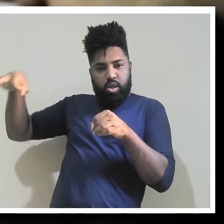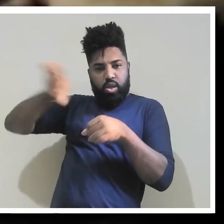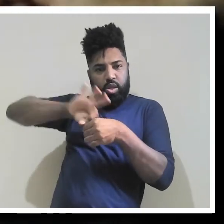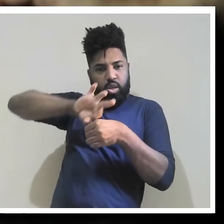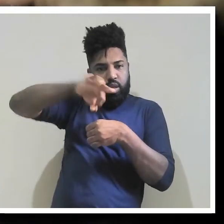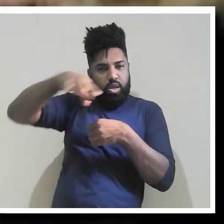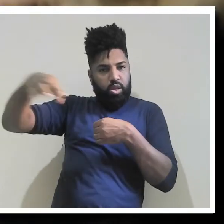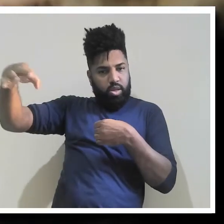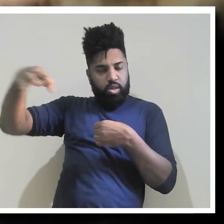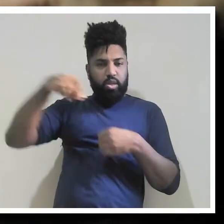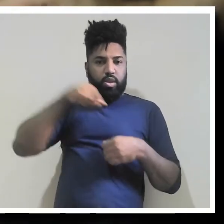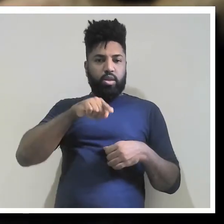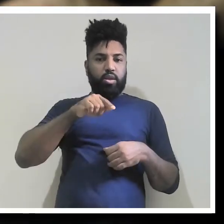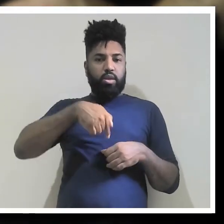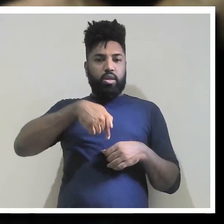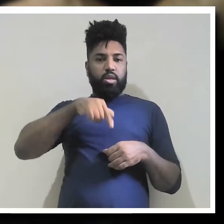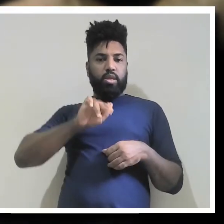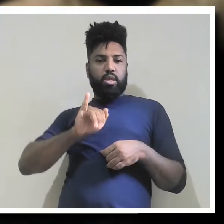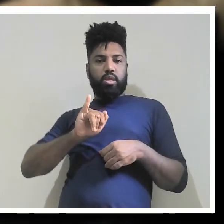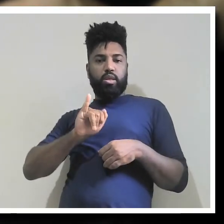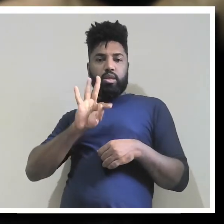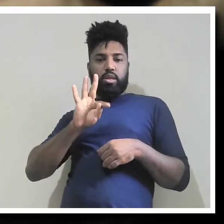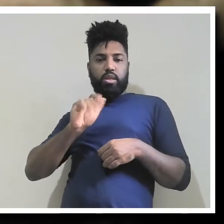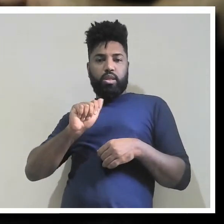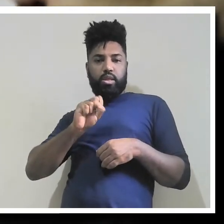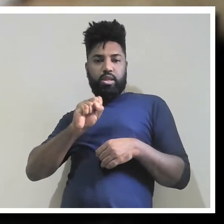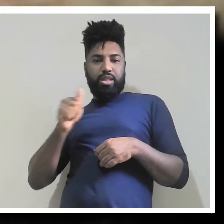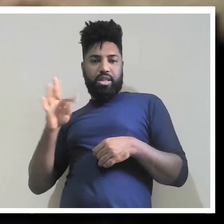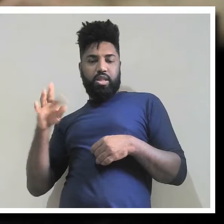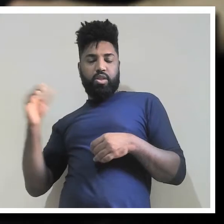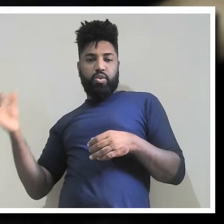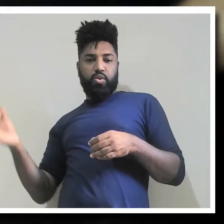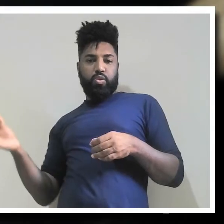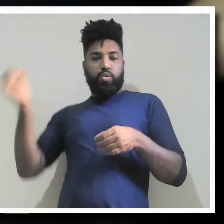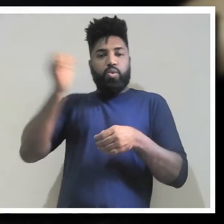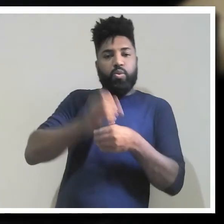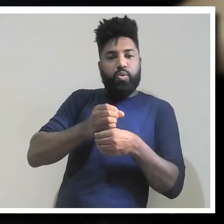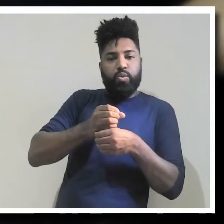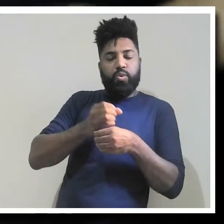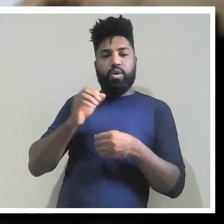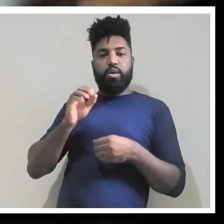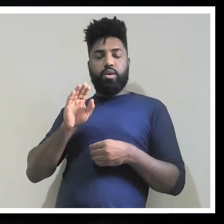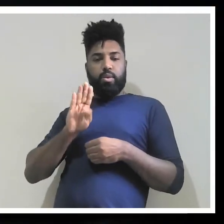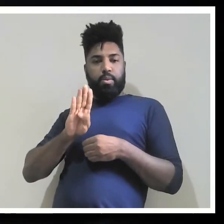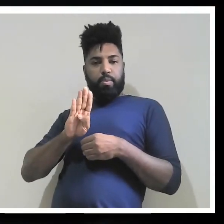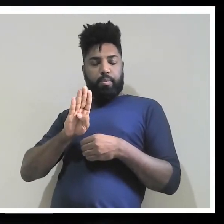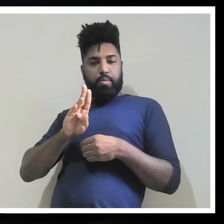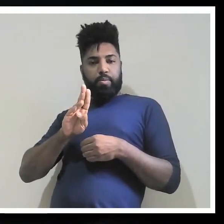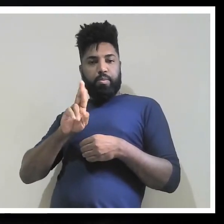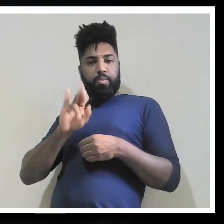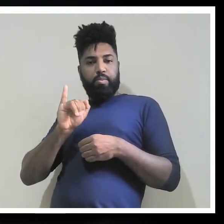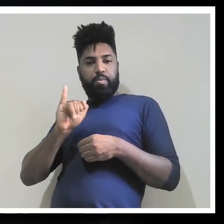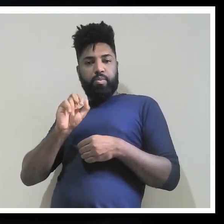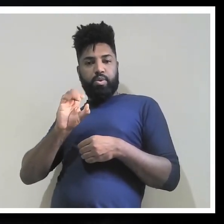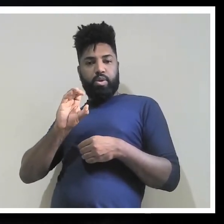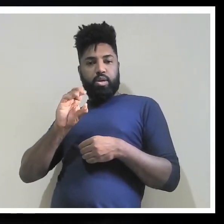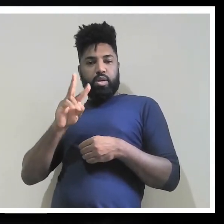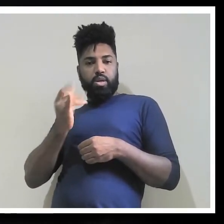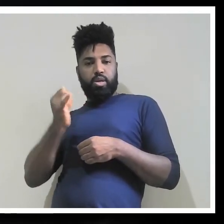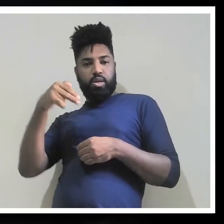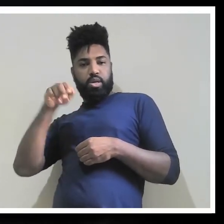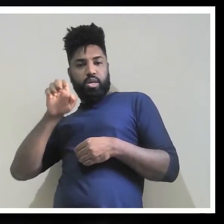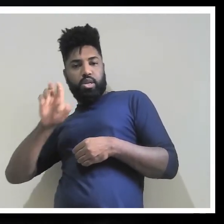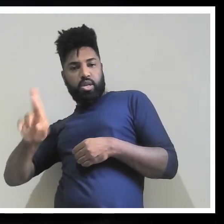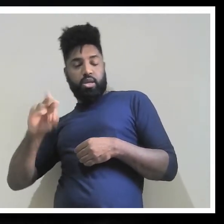vamos acoplar um outro funil chamado funil de Büchner. Tem gente que chama de funil de Buchner. Aqui eu não sou especialista não,